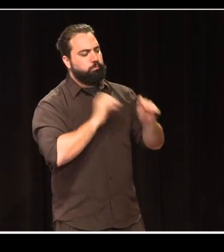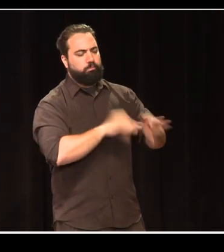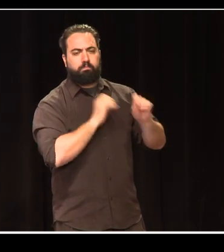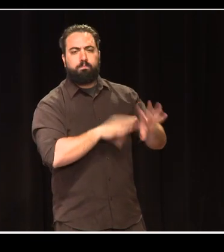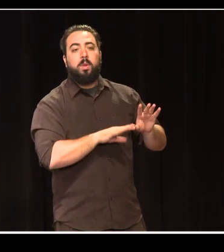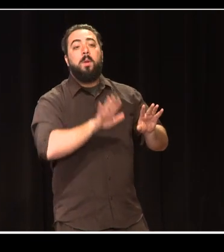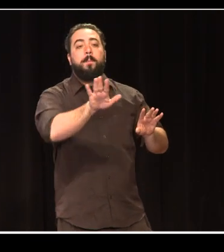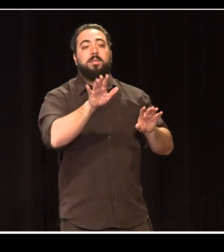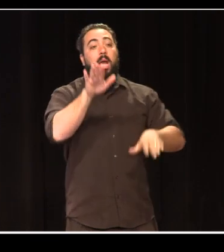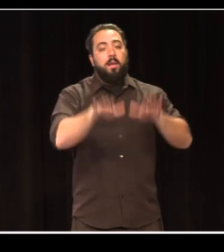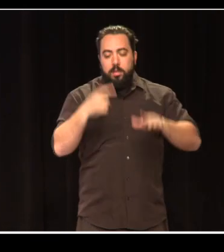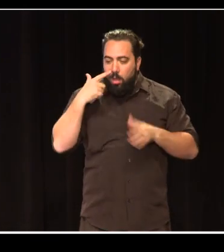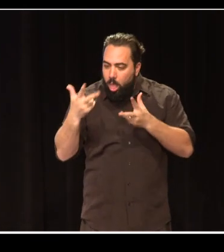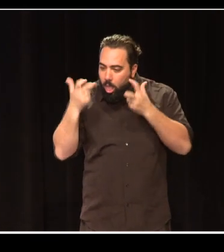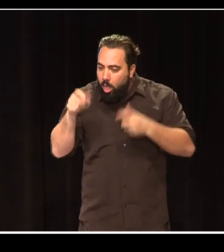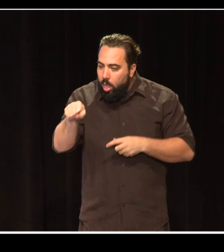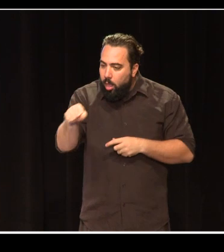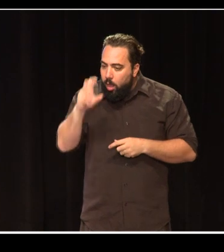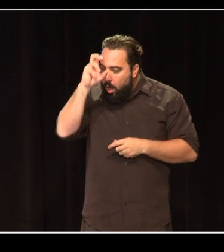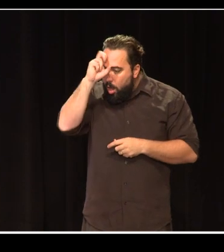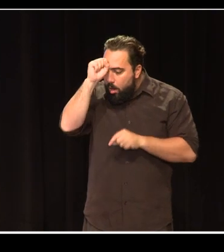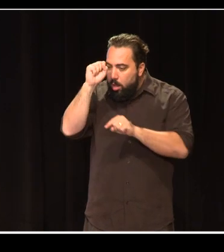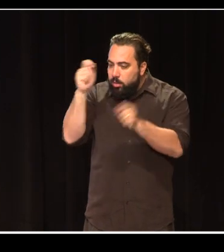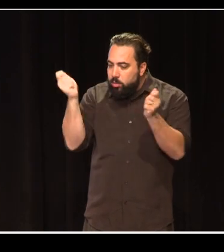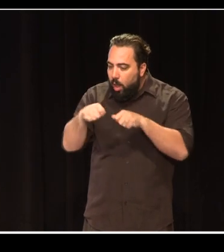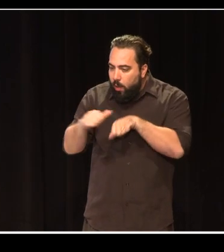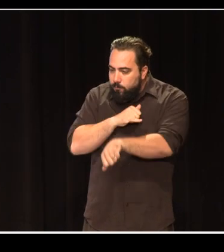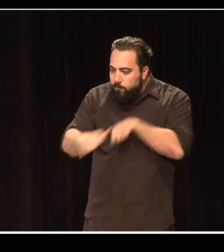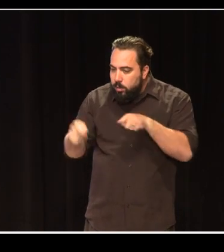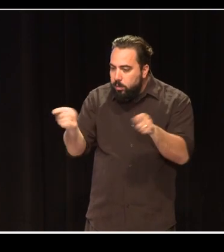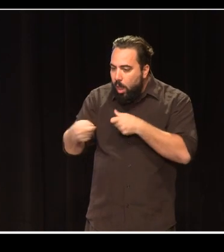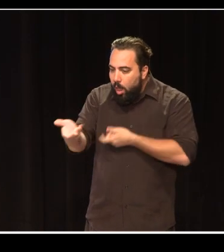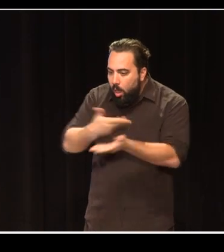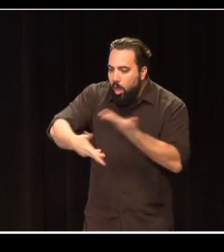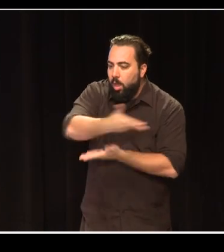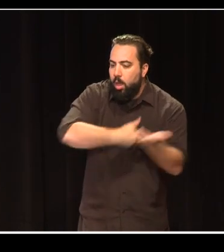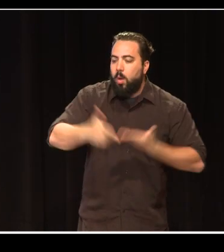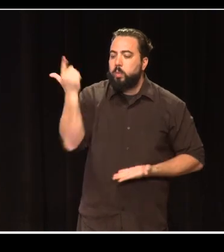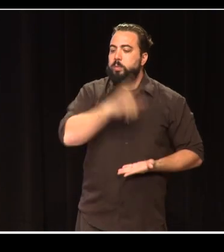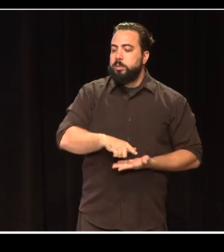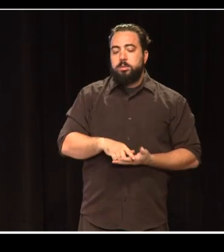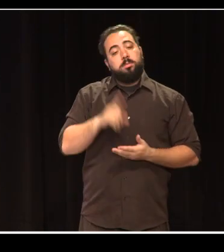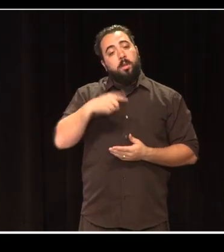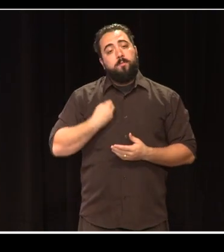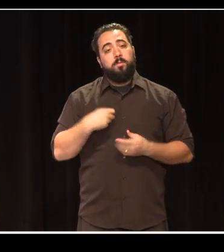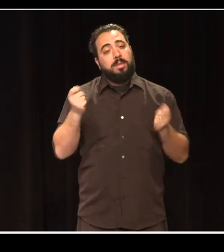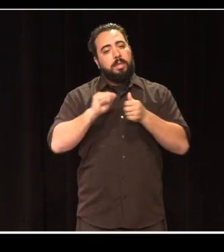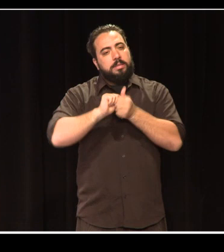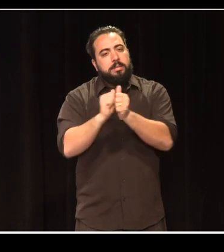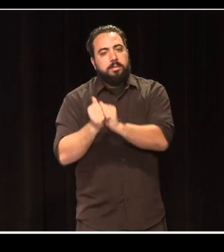gente precisa modificar. Porque a nossa aula é viva, a nossa proposta é viva. A gente está o tempo inteiro fazendo ajustes. Agora